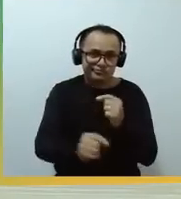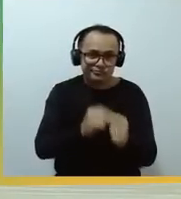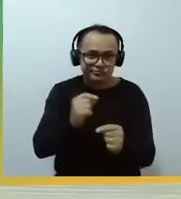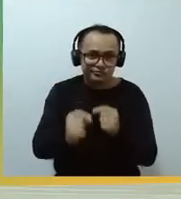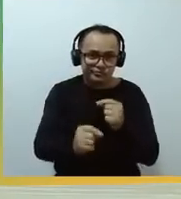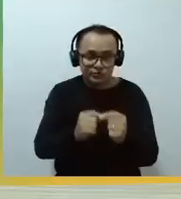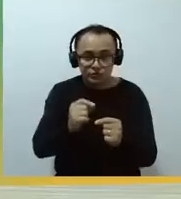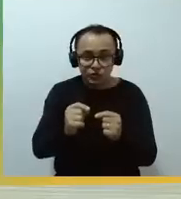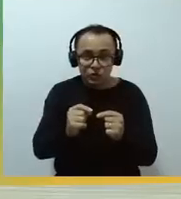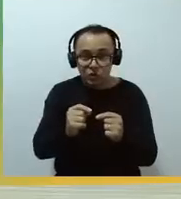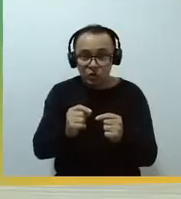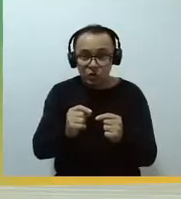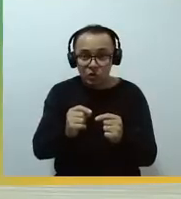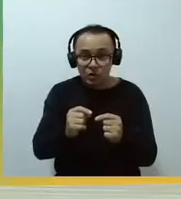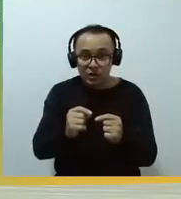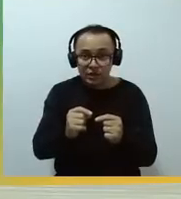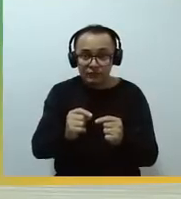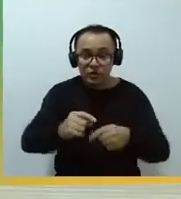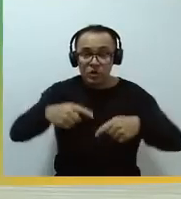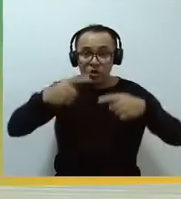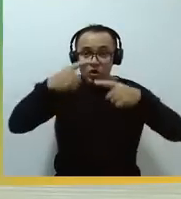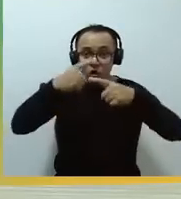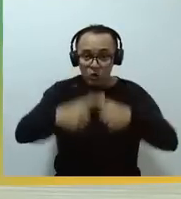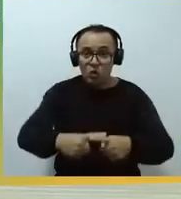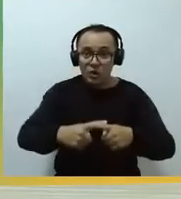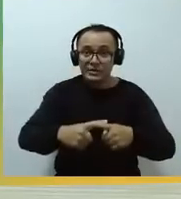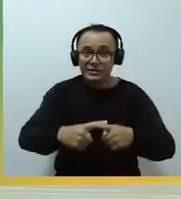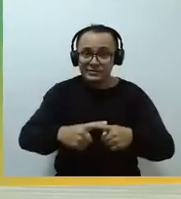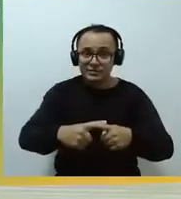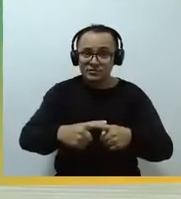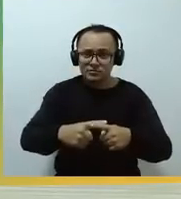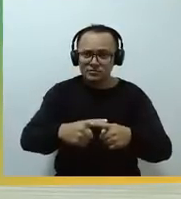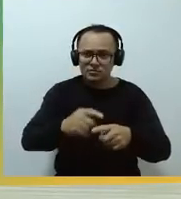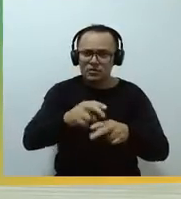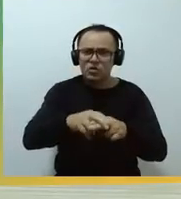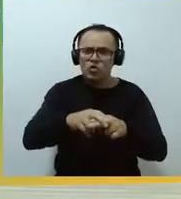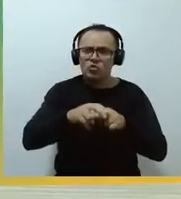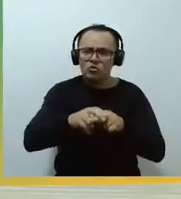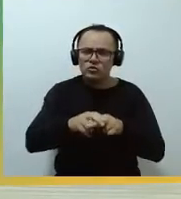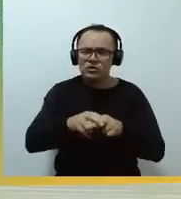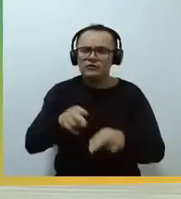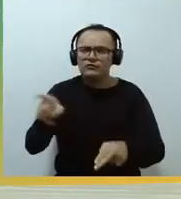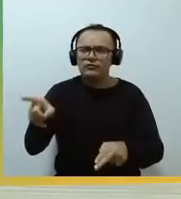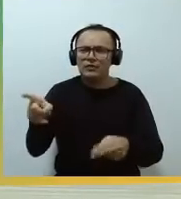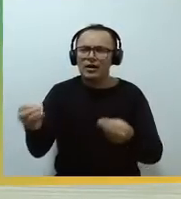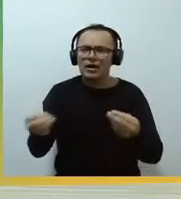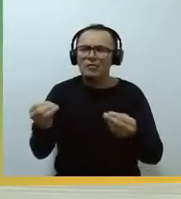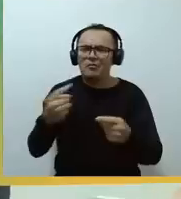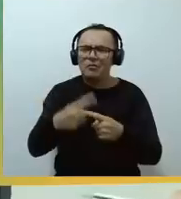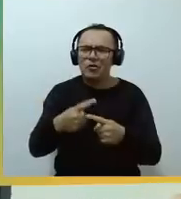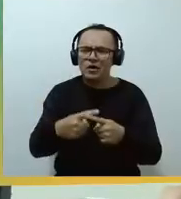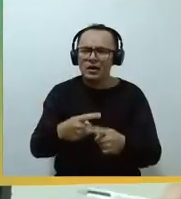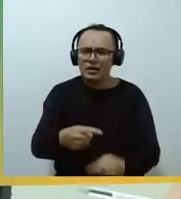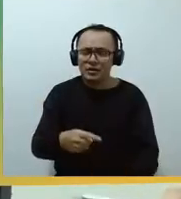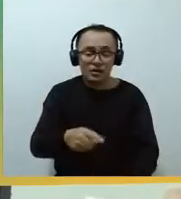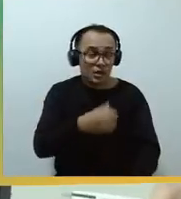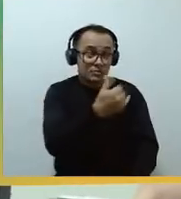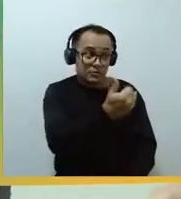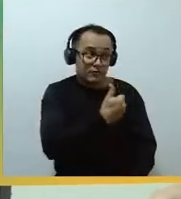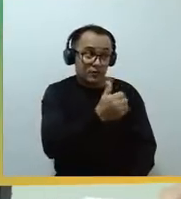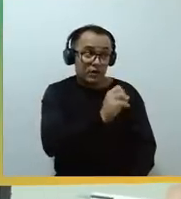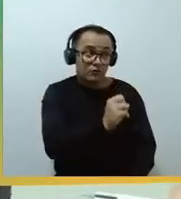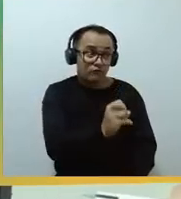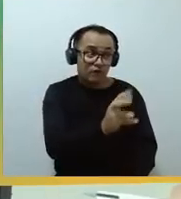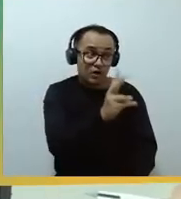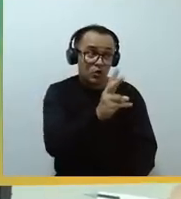foi concorrência. Então, não tem um motivo específico, porque esse... Não, o que ele me falou é que era o valor, porque se você tirar o consumo e